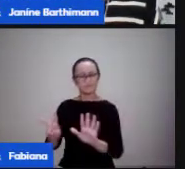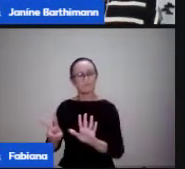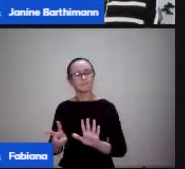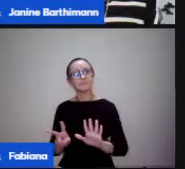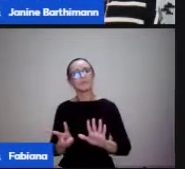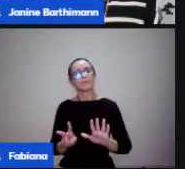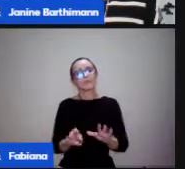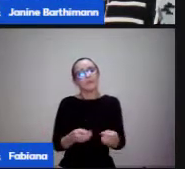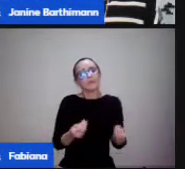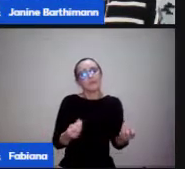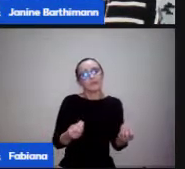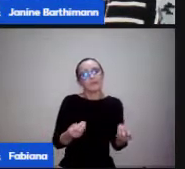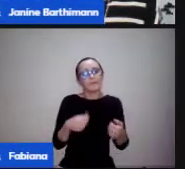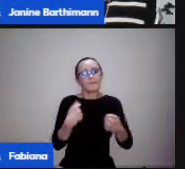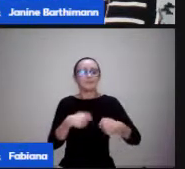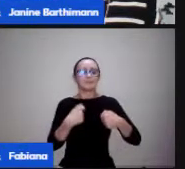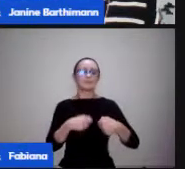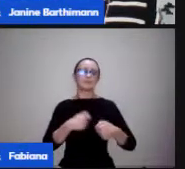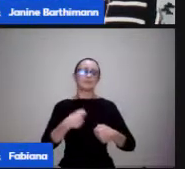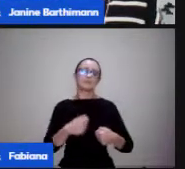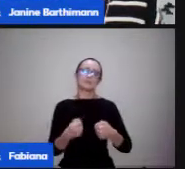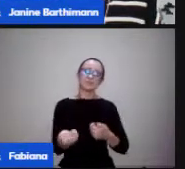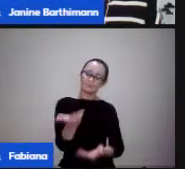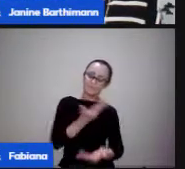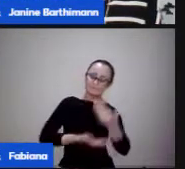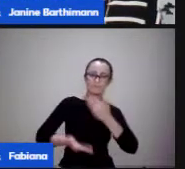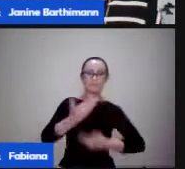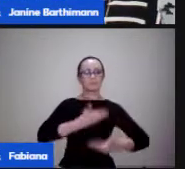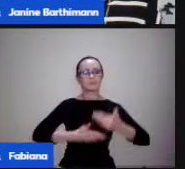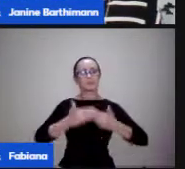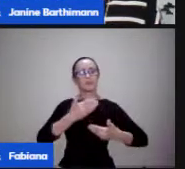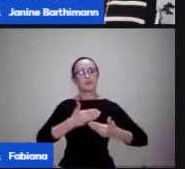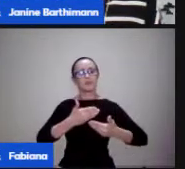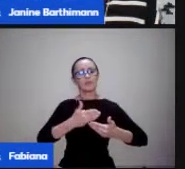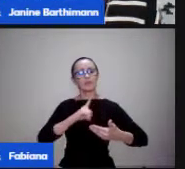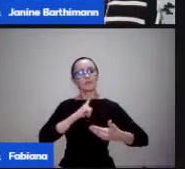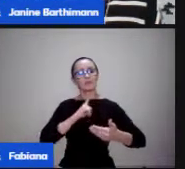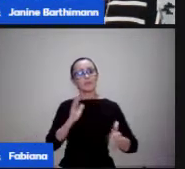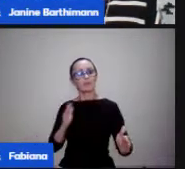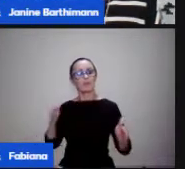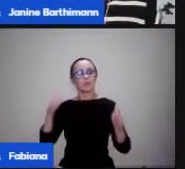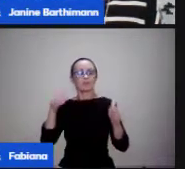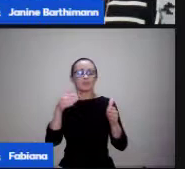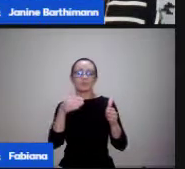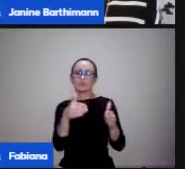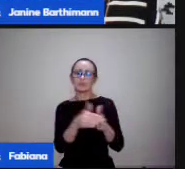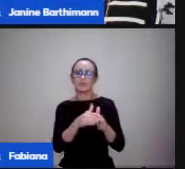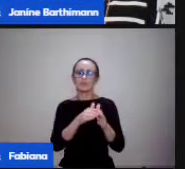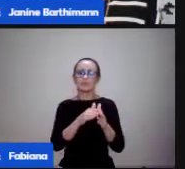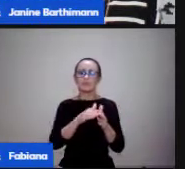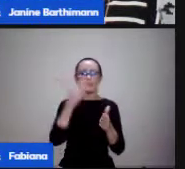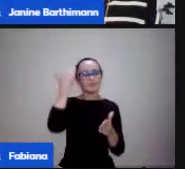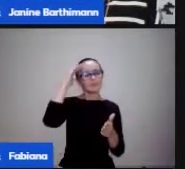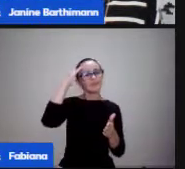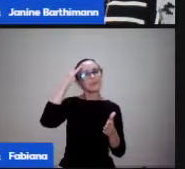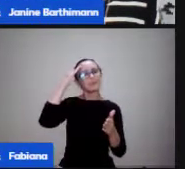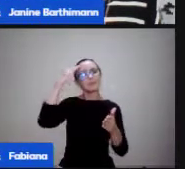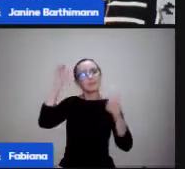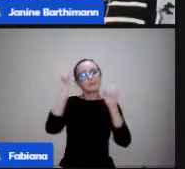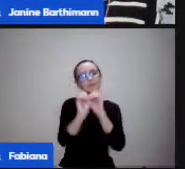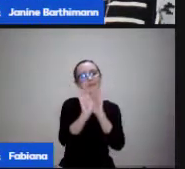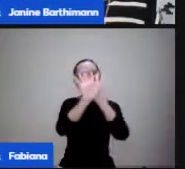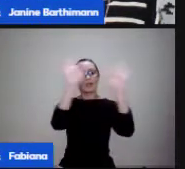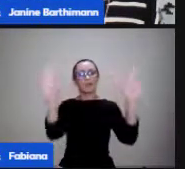tem que ser vivida e que tem que ter sentido para as crianças, né? Tem que ter